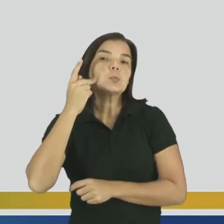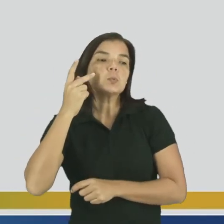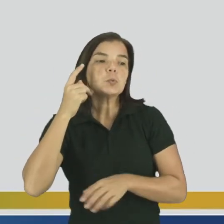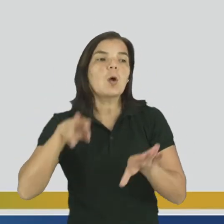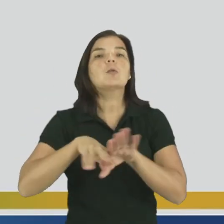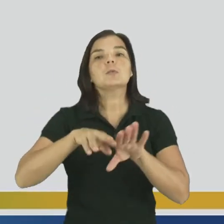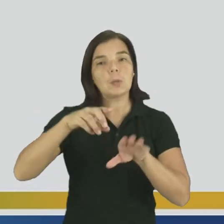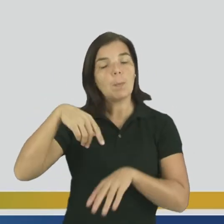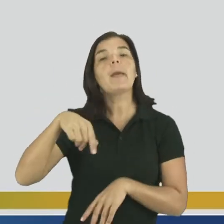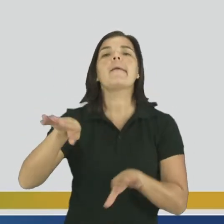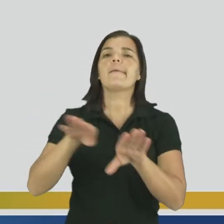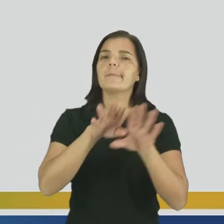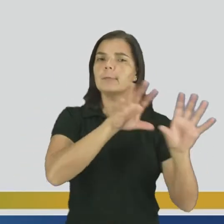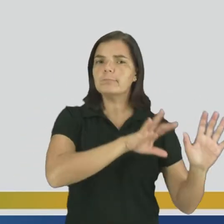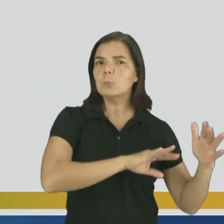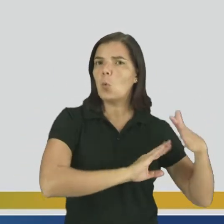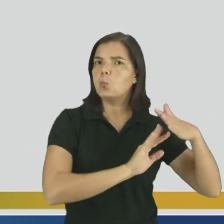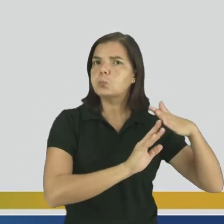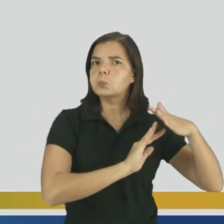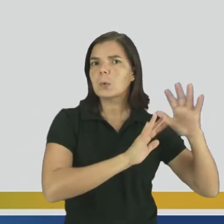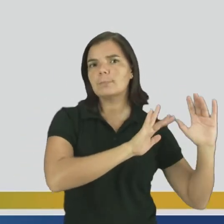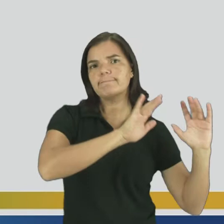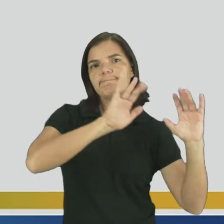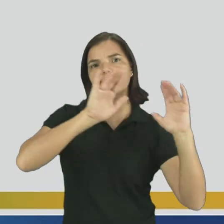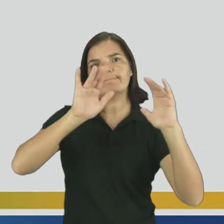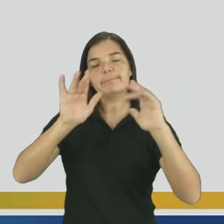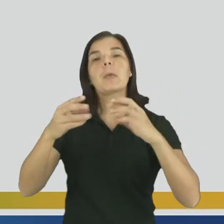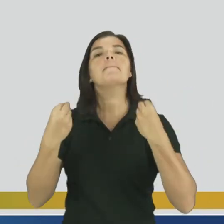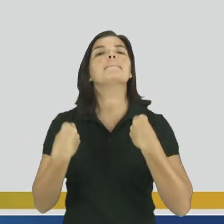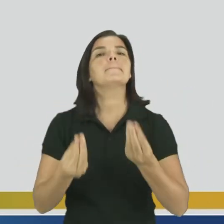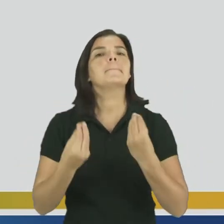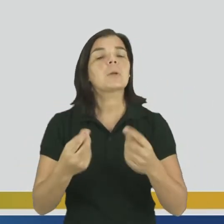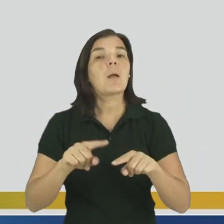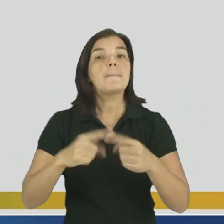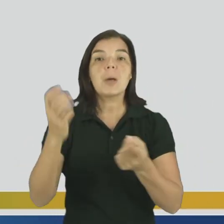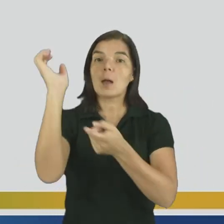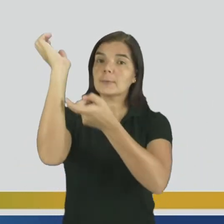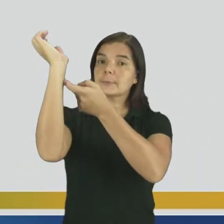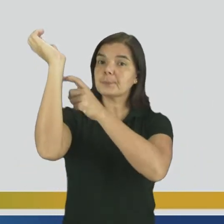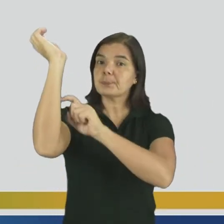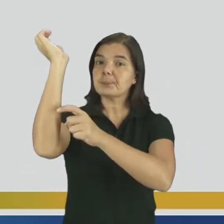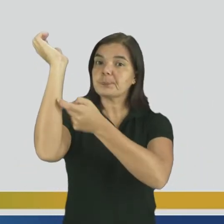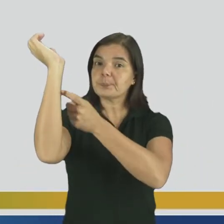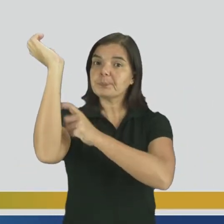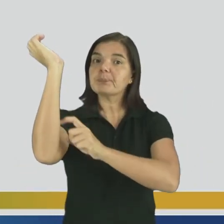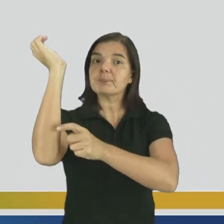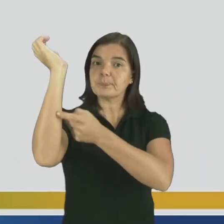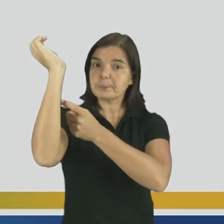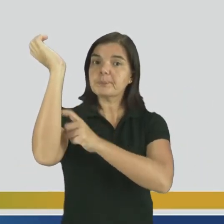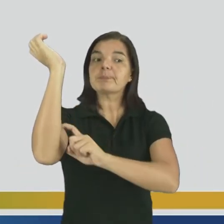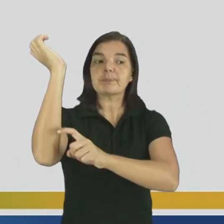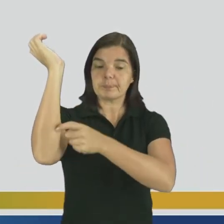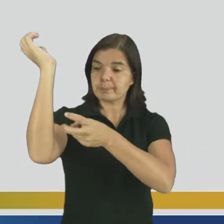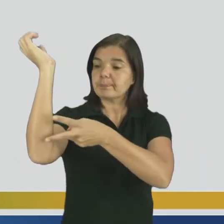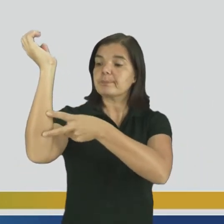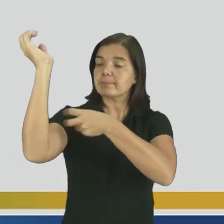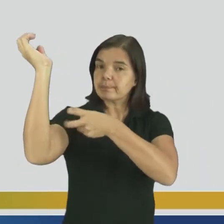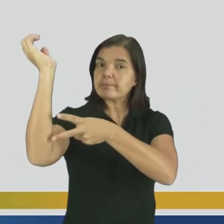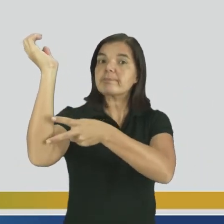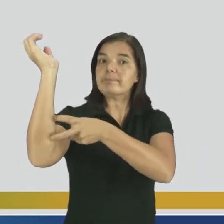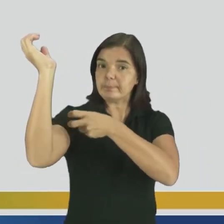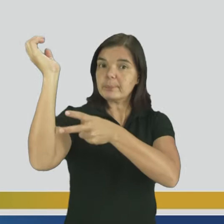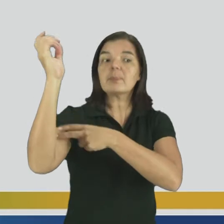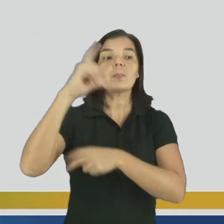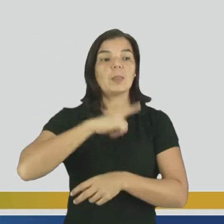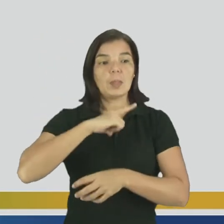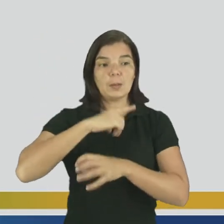estado do Ceará, vão migrar para a região amazônica. Para quê? Para extraírem o látex das seringueiras, né? Porque ali nós